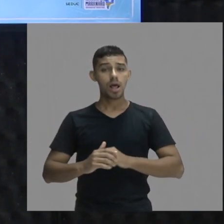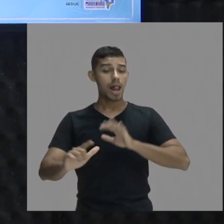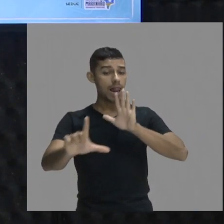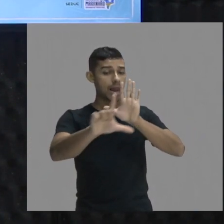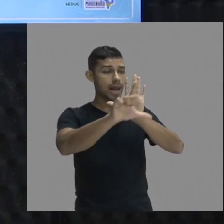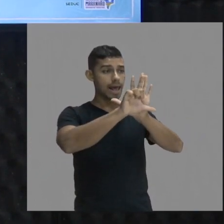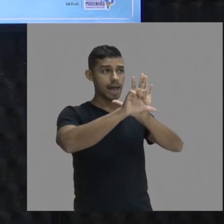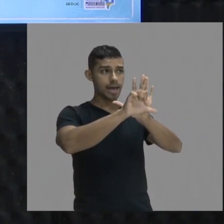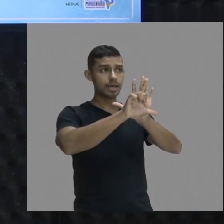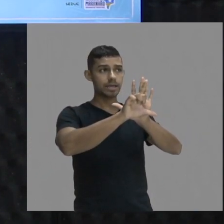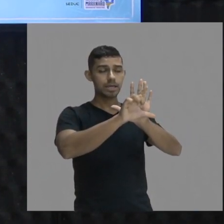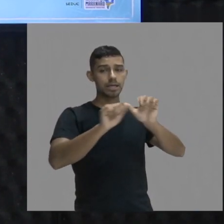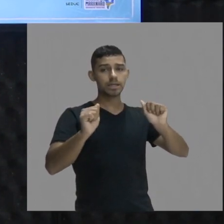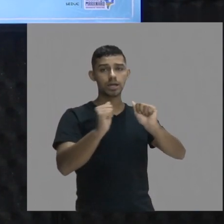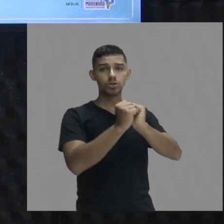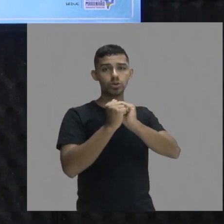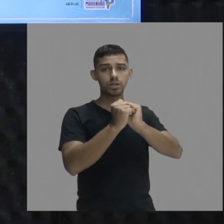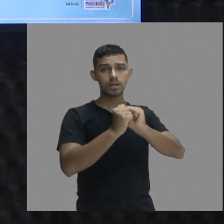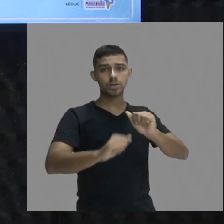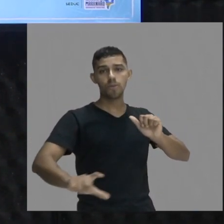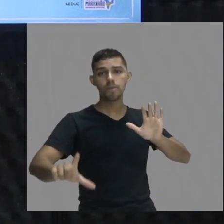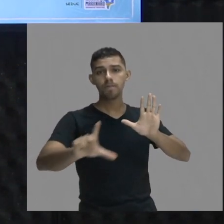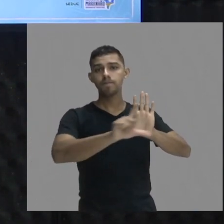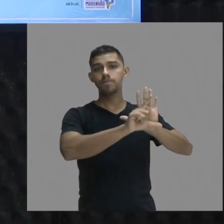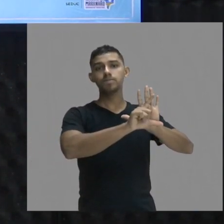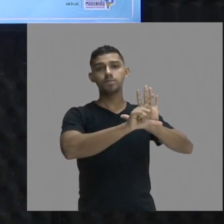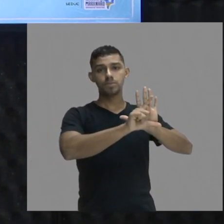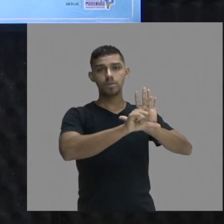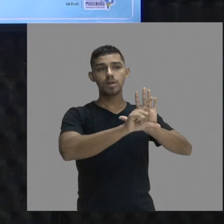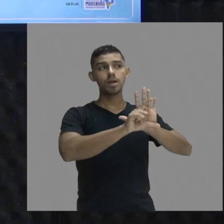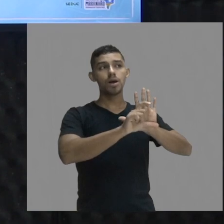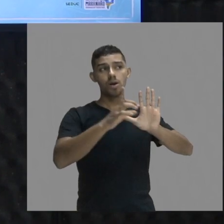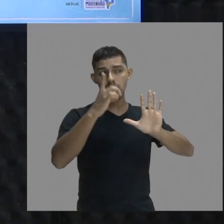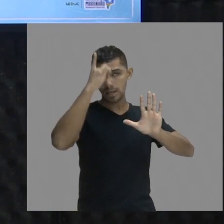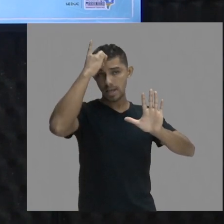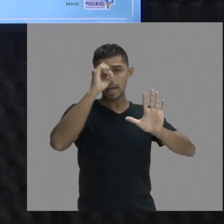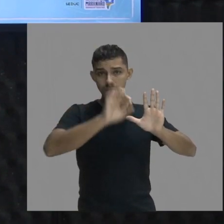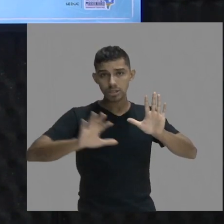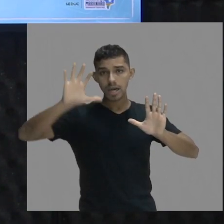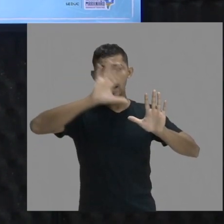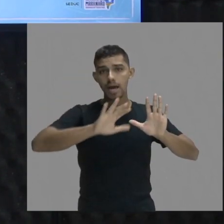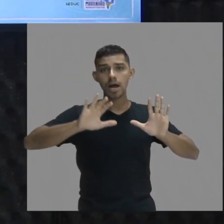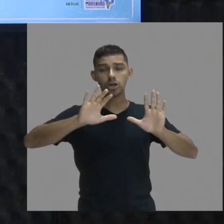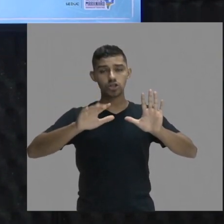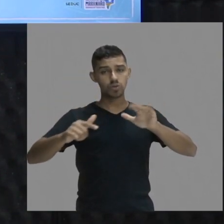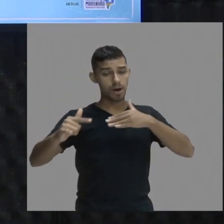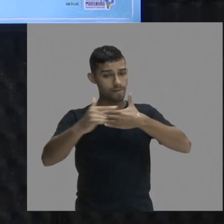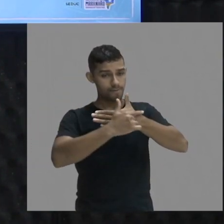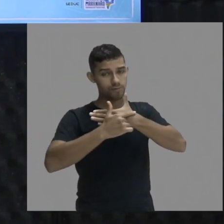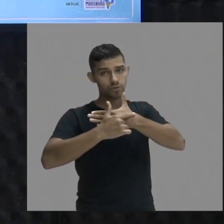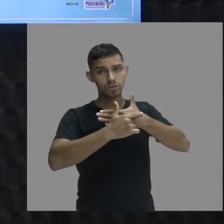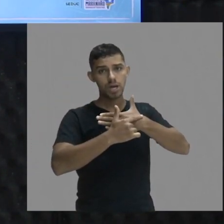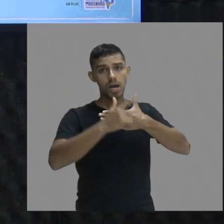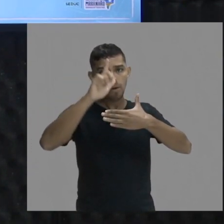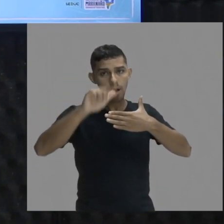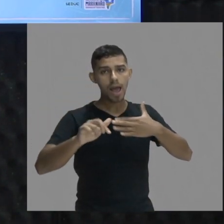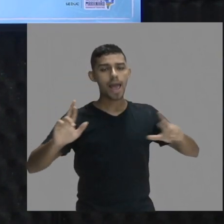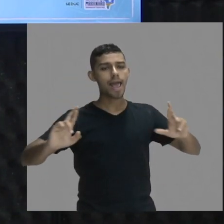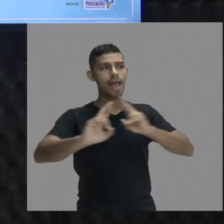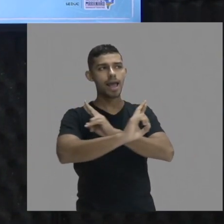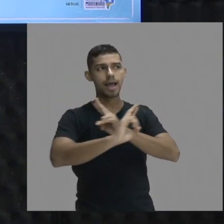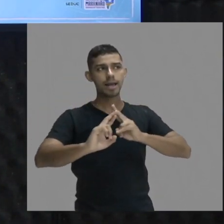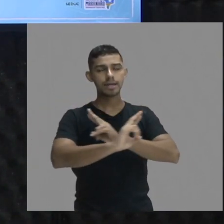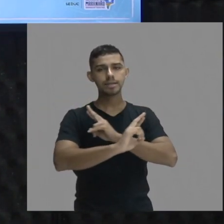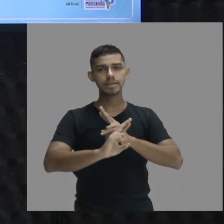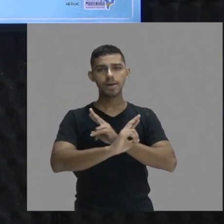lei de associação. Tá? Então, a ideia geral de uma função é isso. É uma